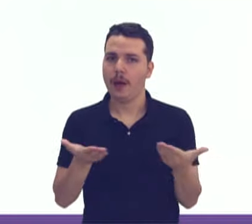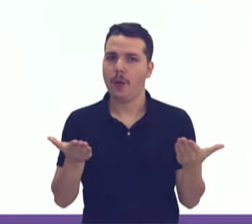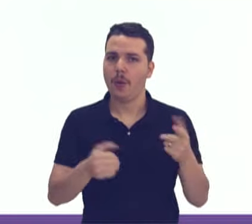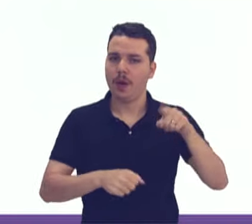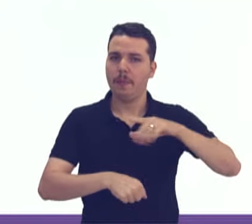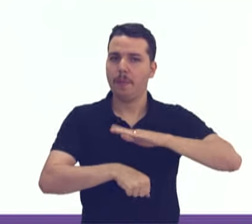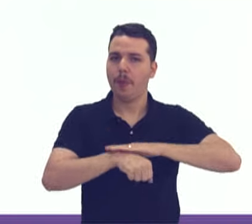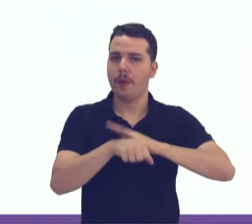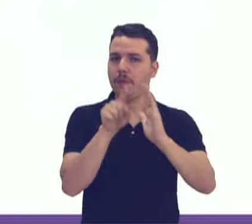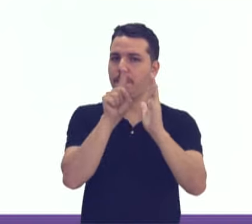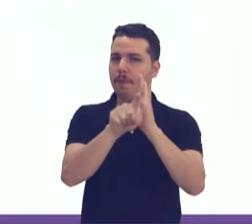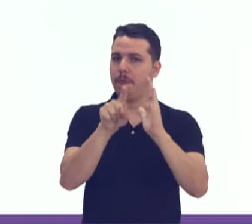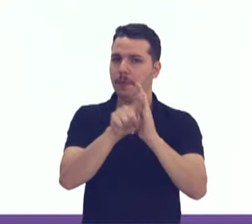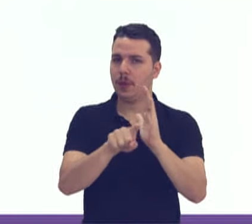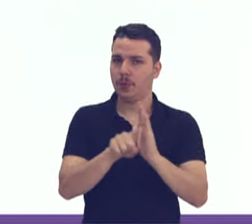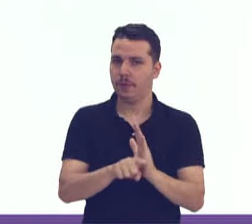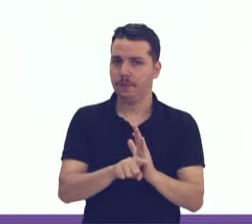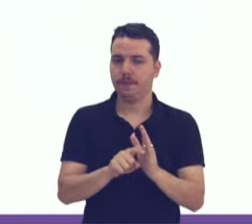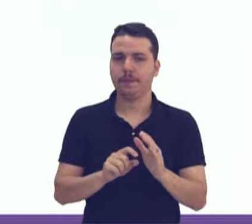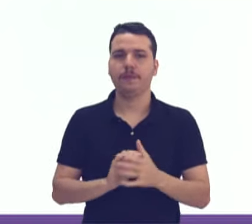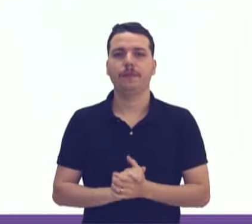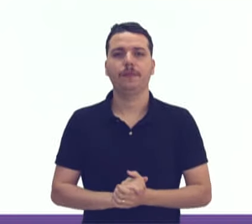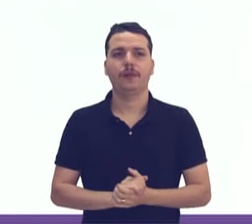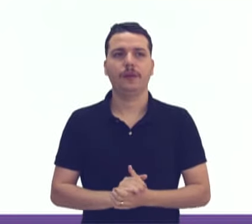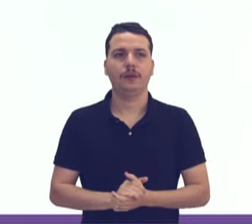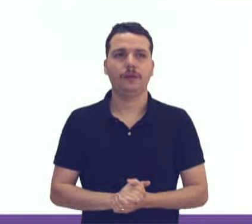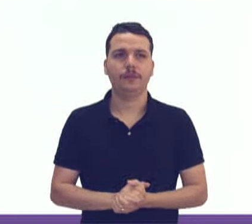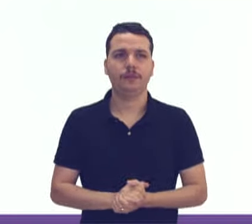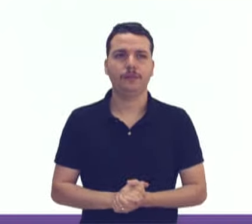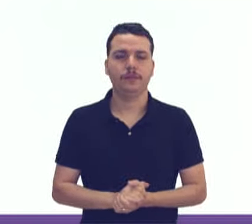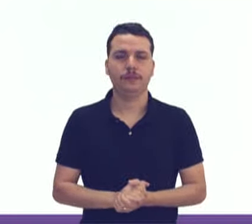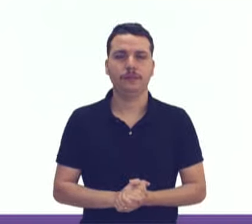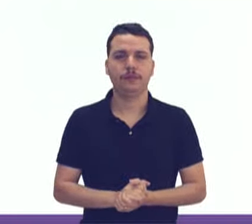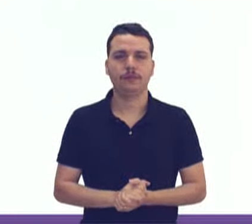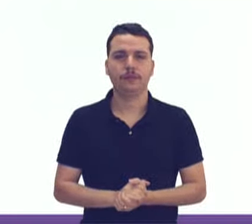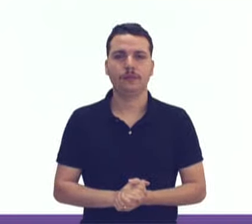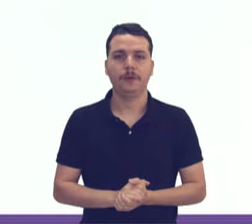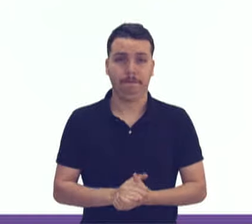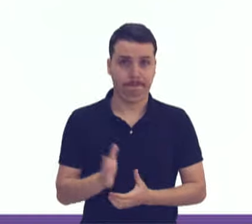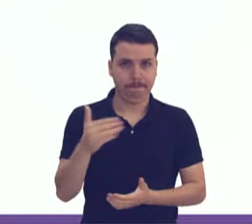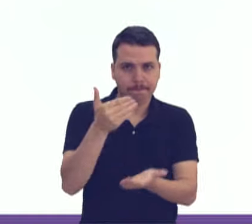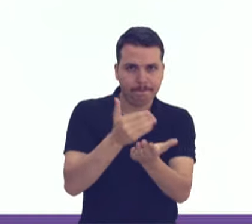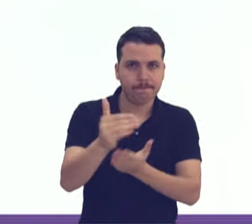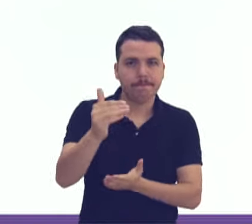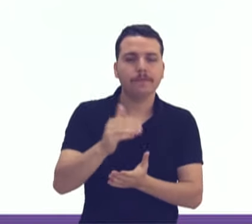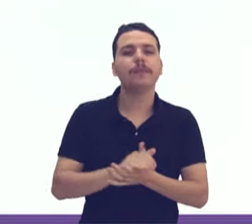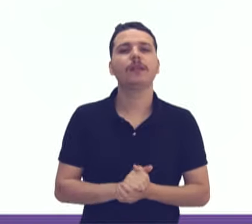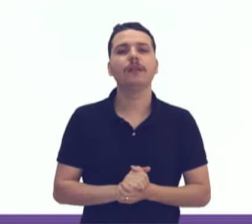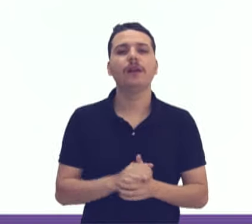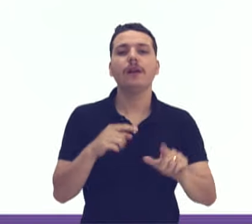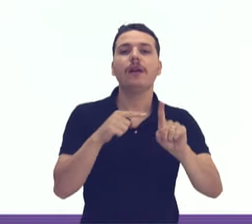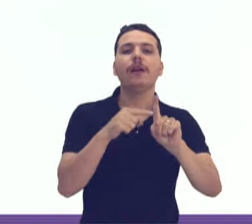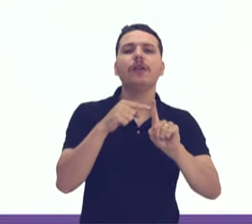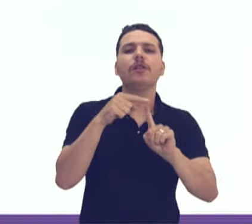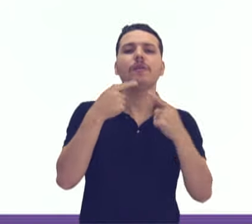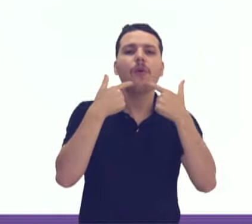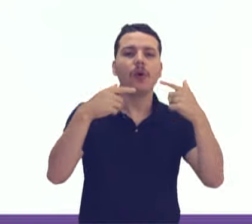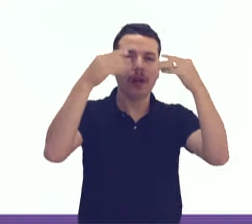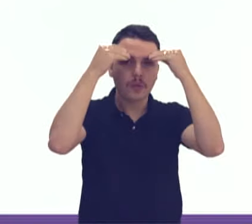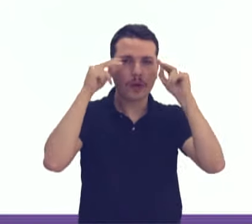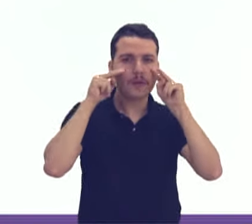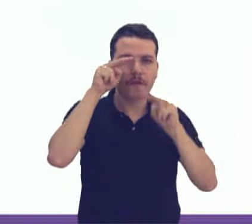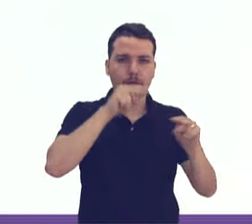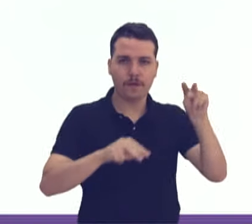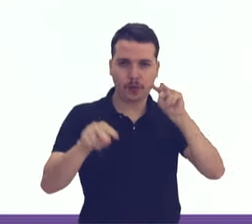a hora das perguntas ok vamos lá que tipo de linguagem visual o artista